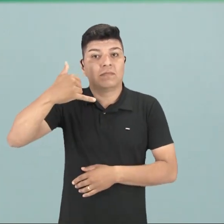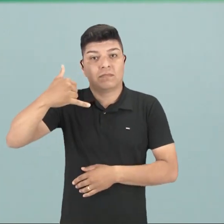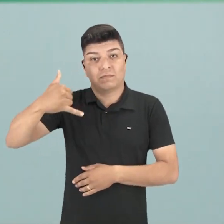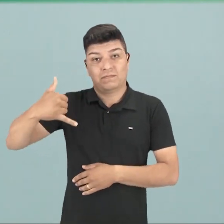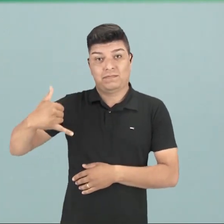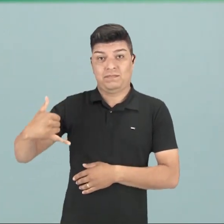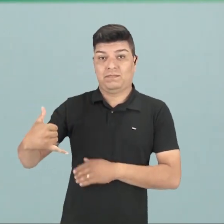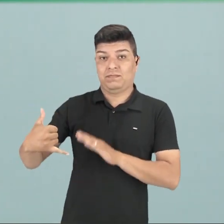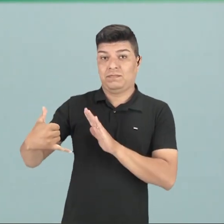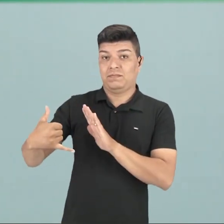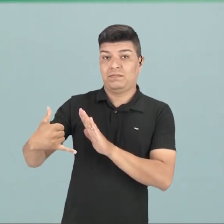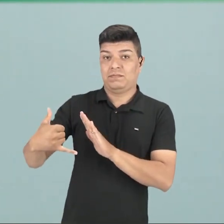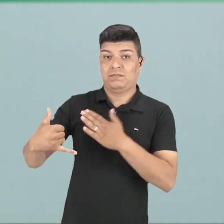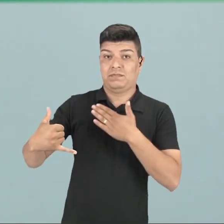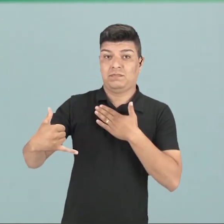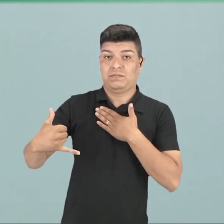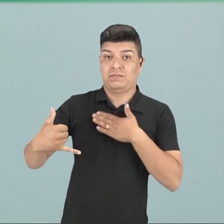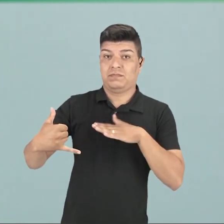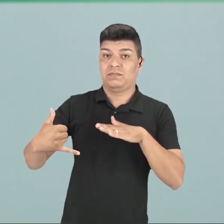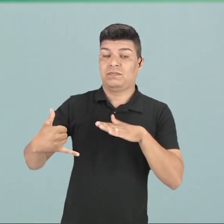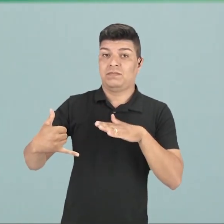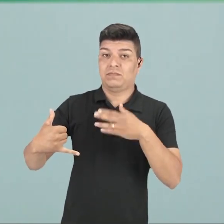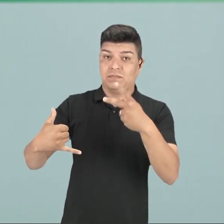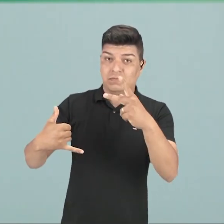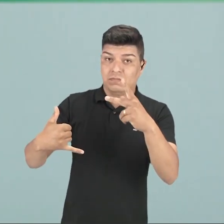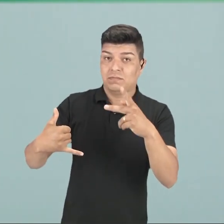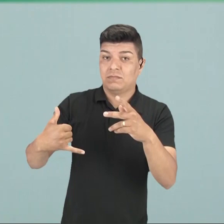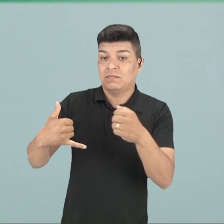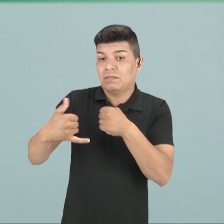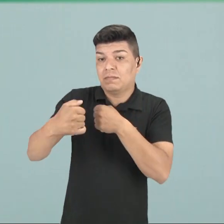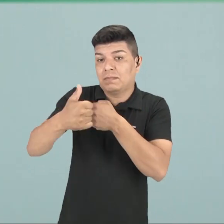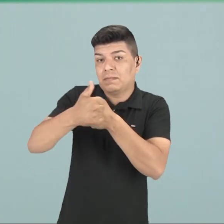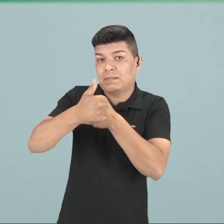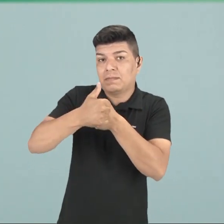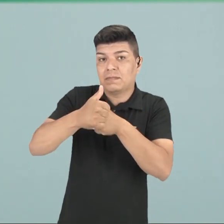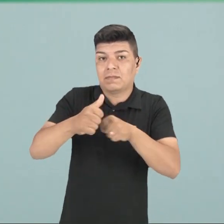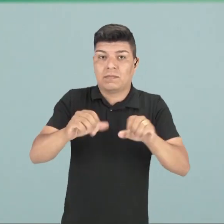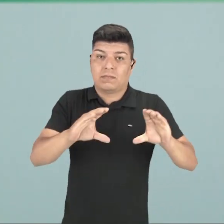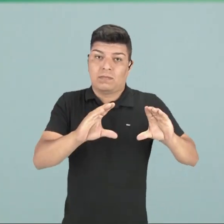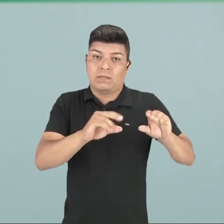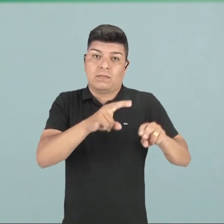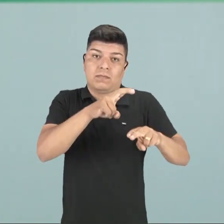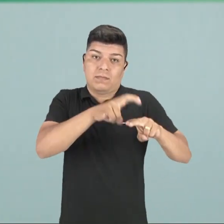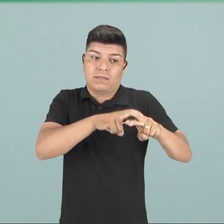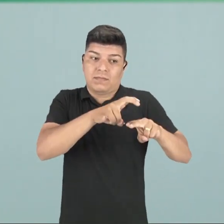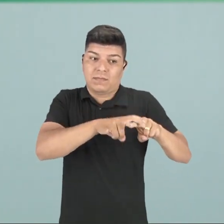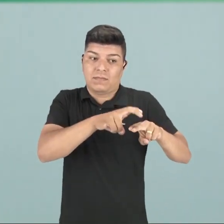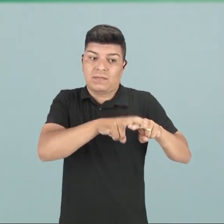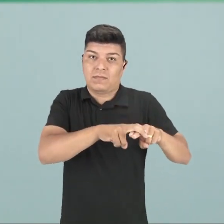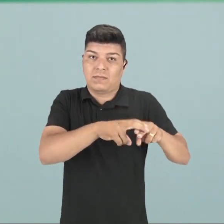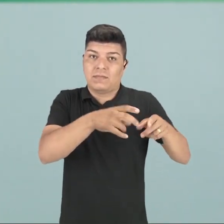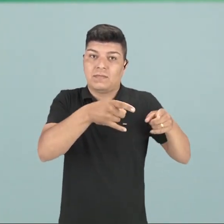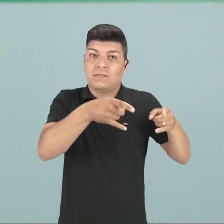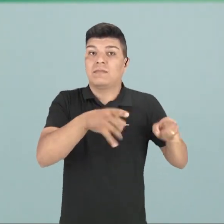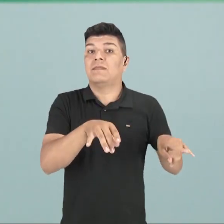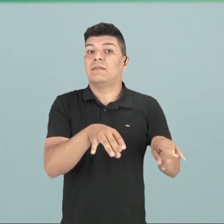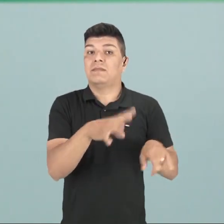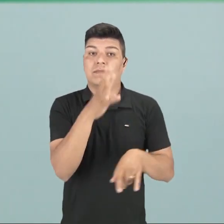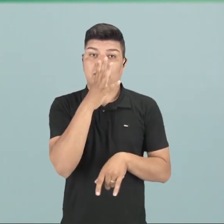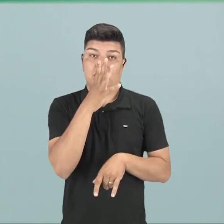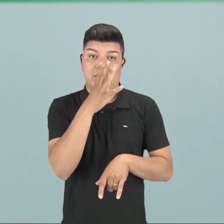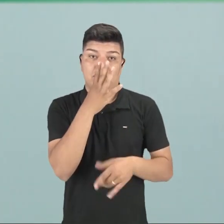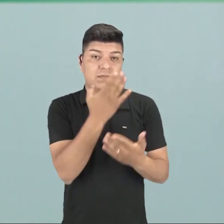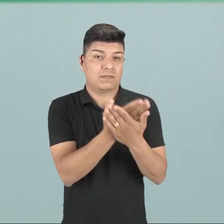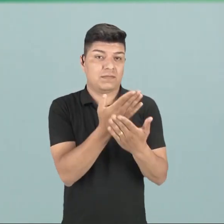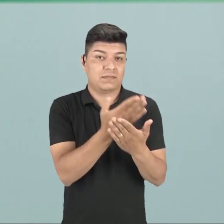ou da mamãe, ou até o seu, se você tiver, aí pertinho do sofá, da cadeira onde você está assistindo a aula. Porque